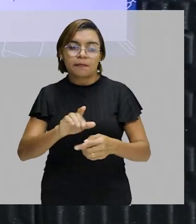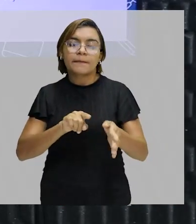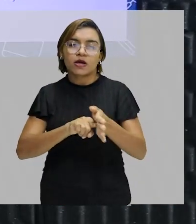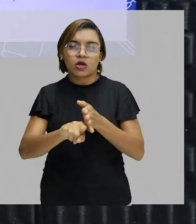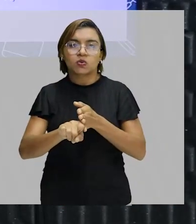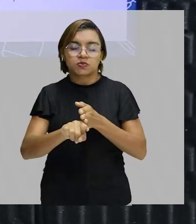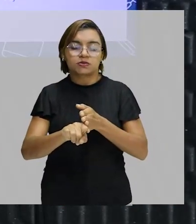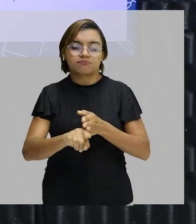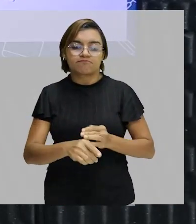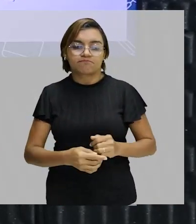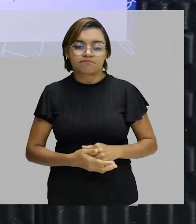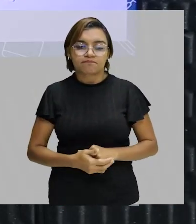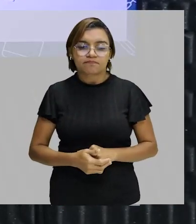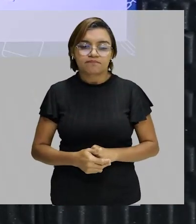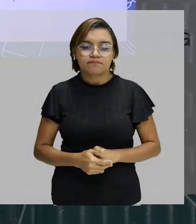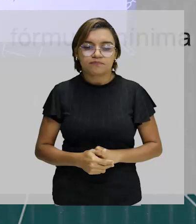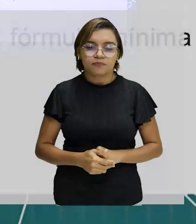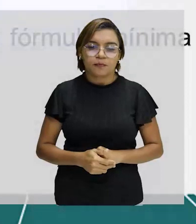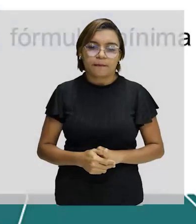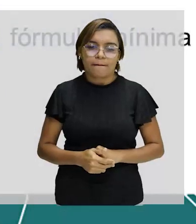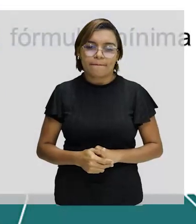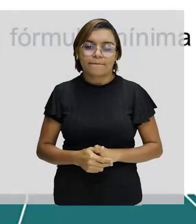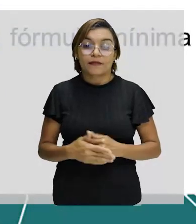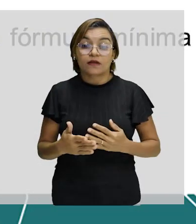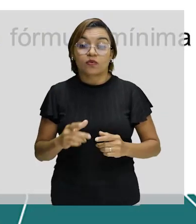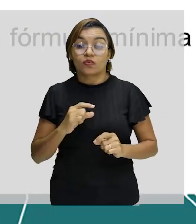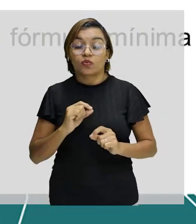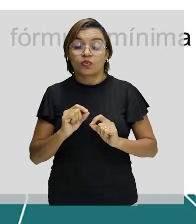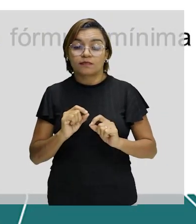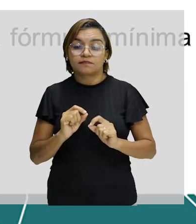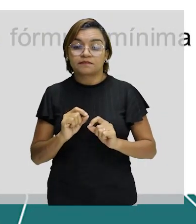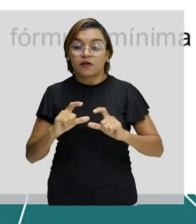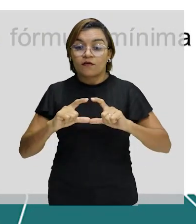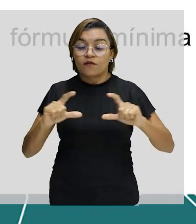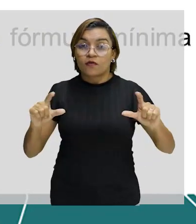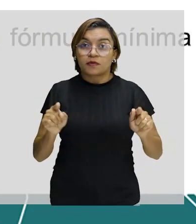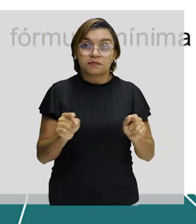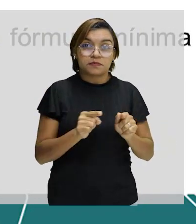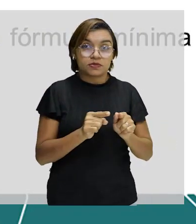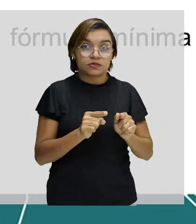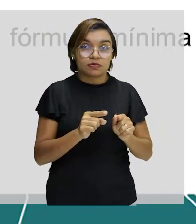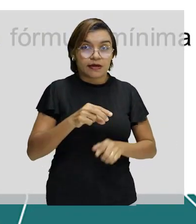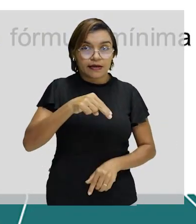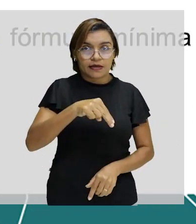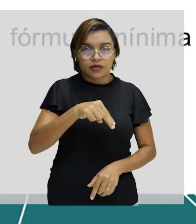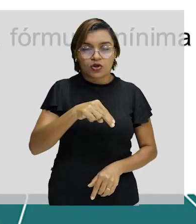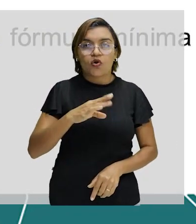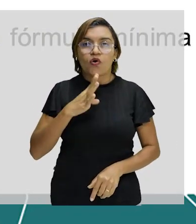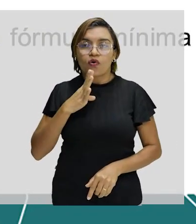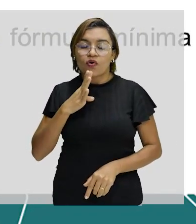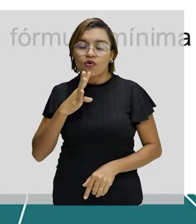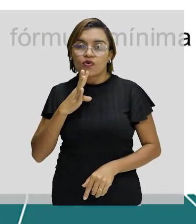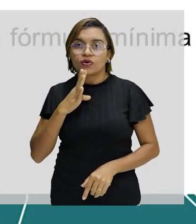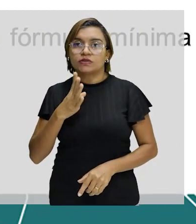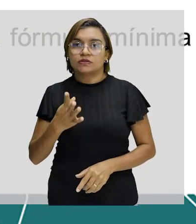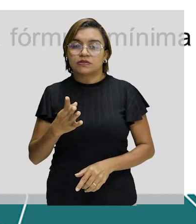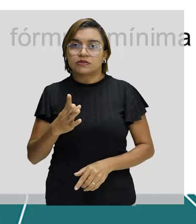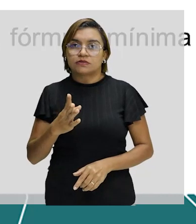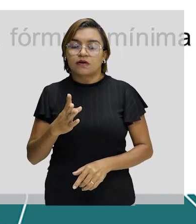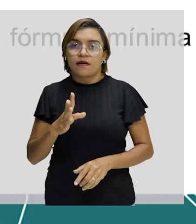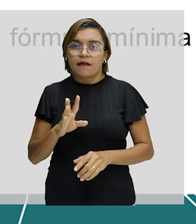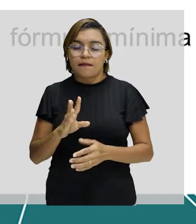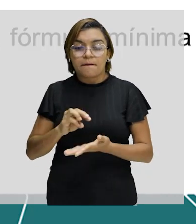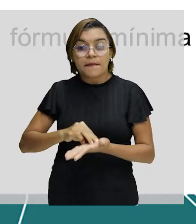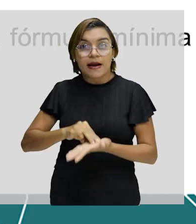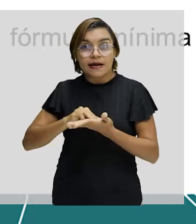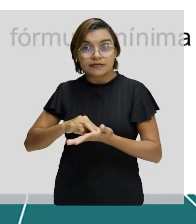pelo problema. Então, a partir da fórmula mínima, conhecendo-se a massa molar do